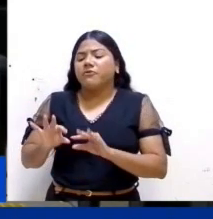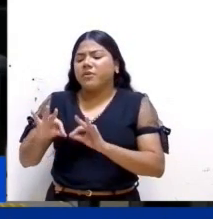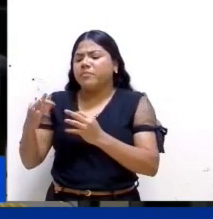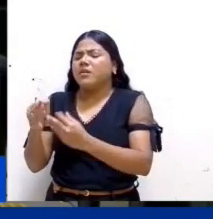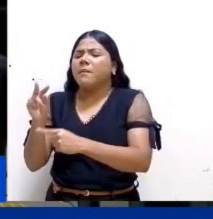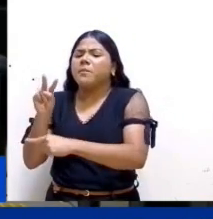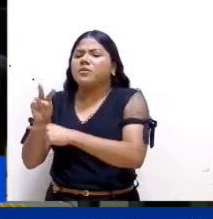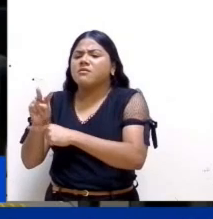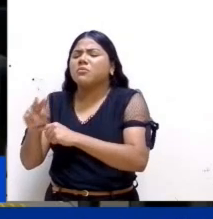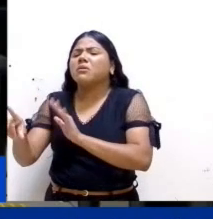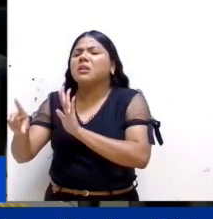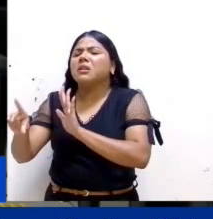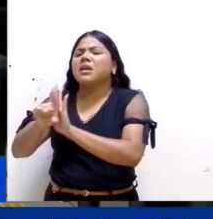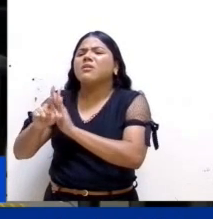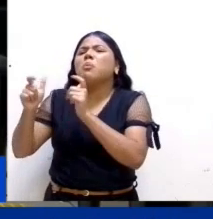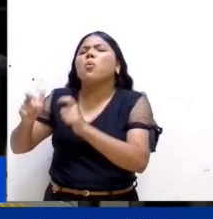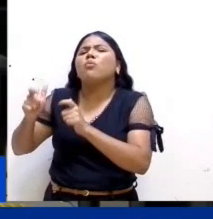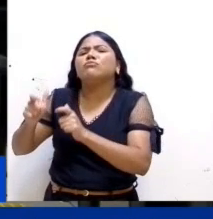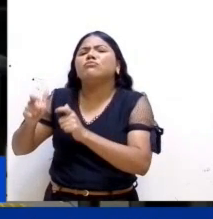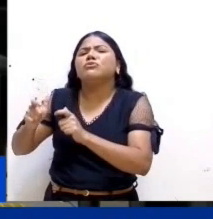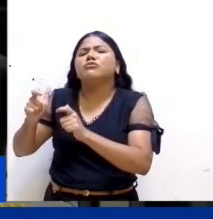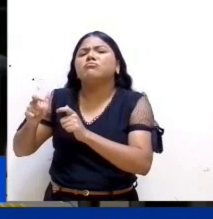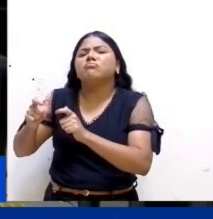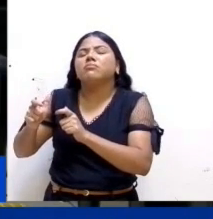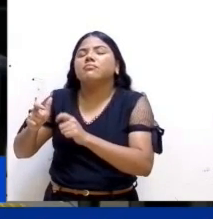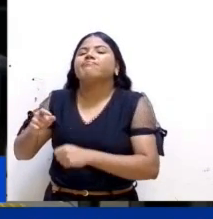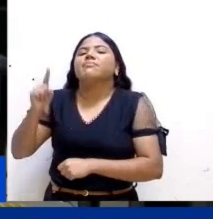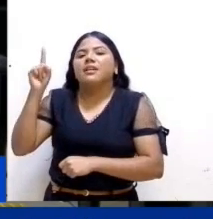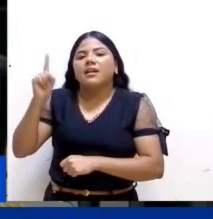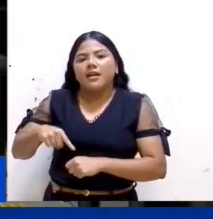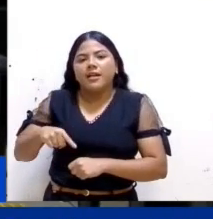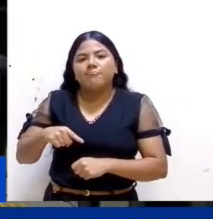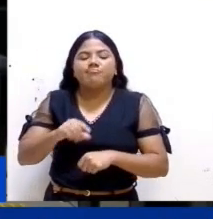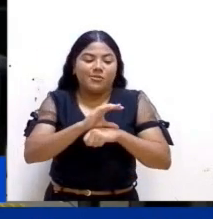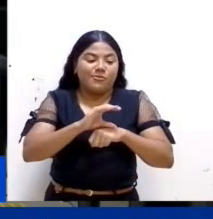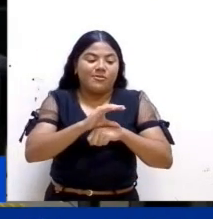família? Na Constituição Federal, lá no artigo 226.